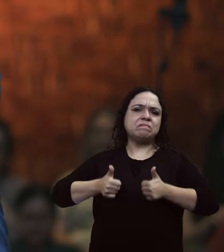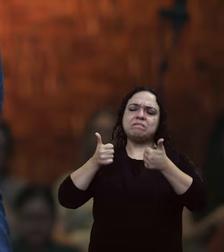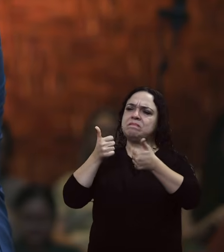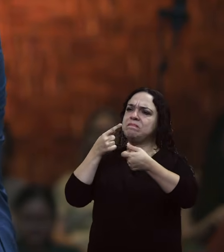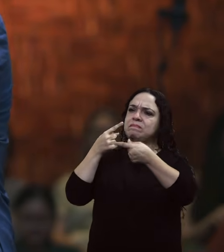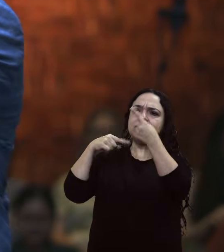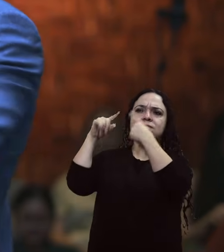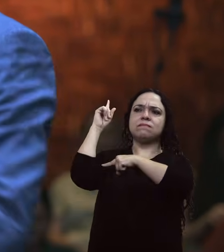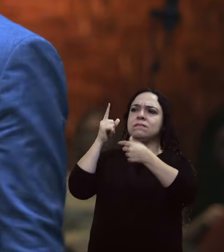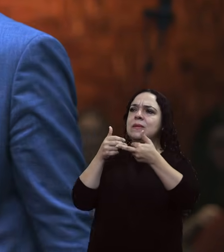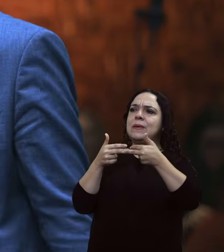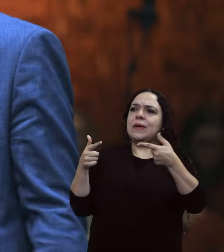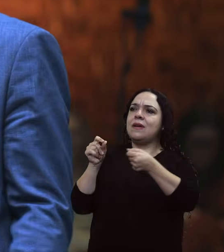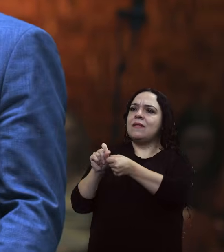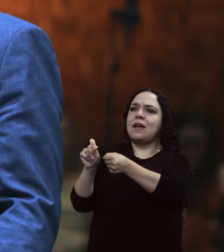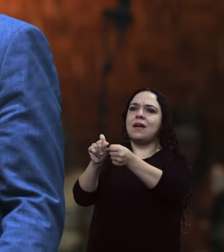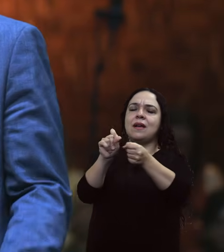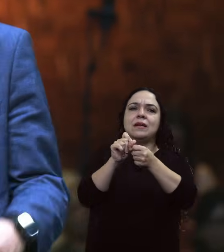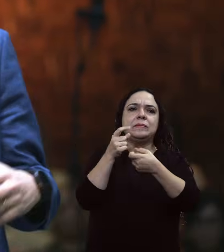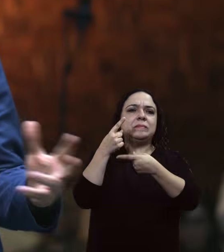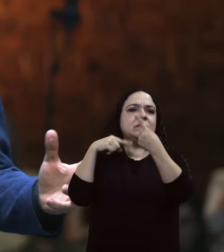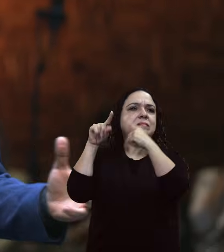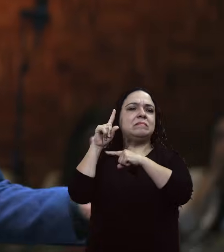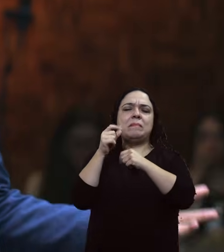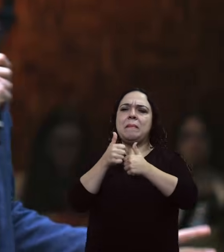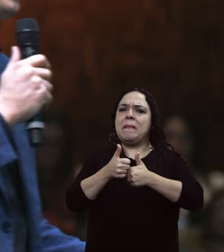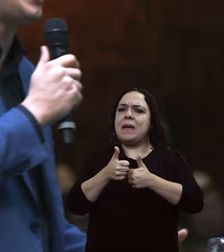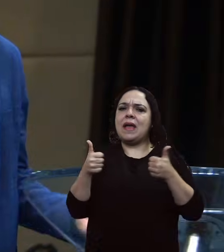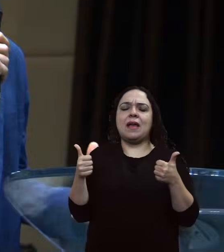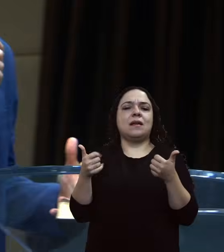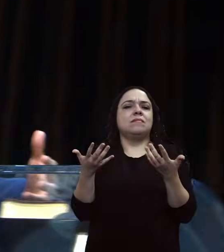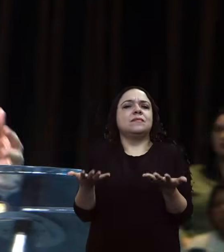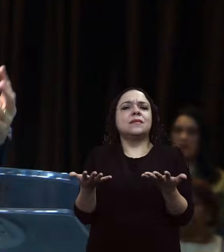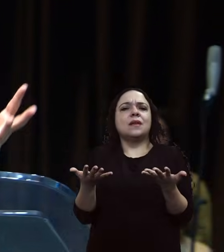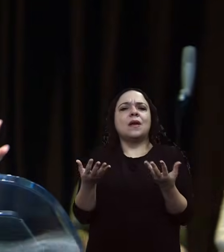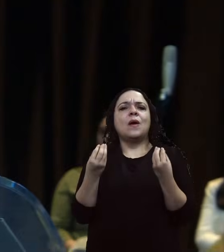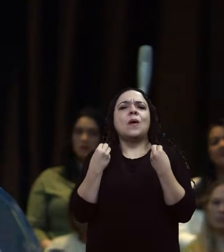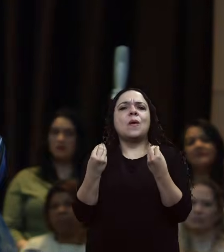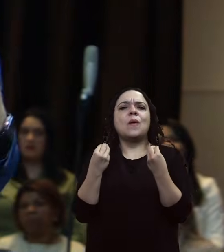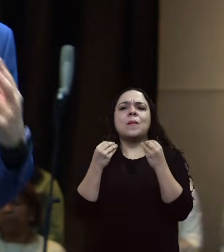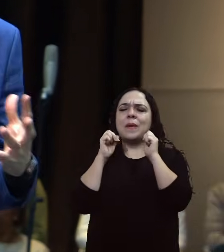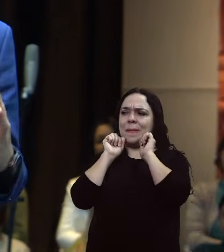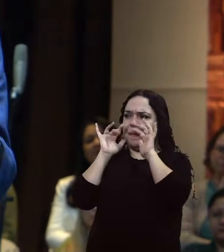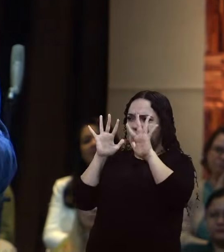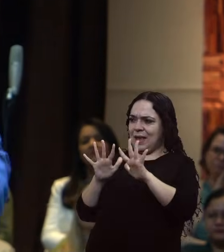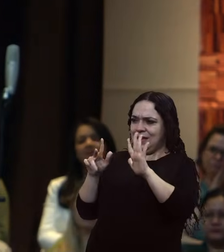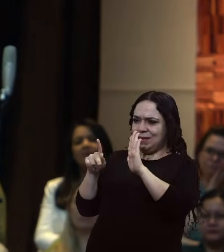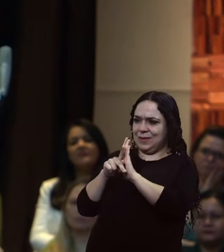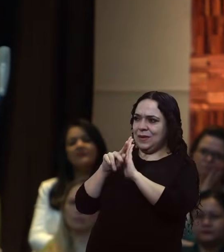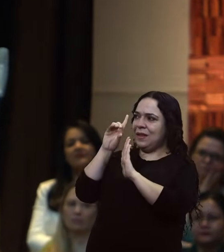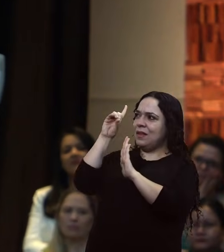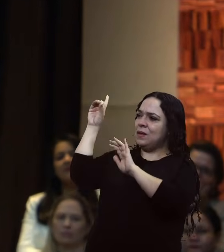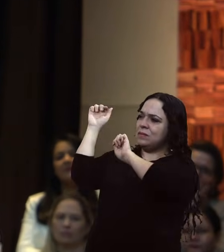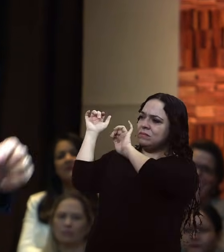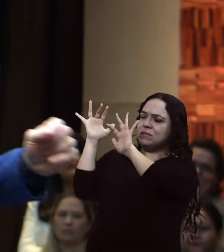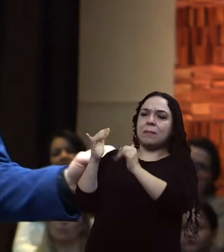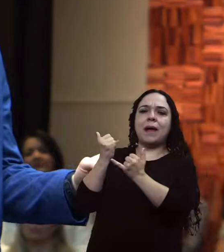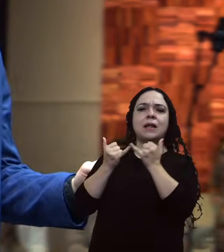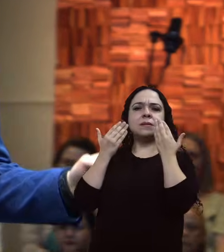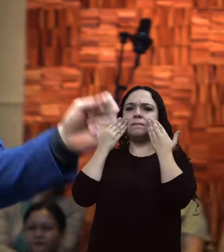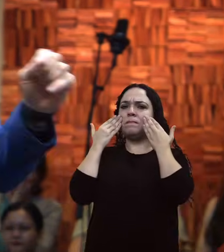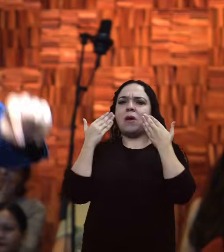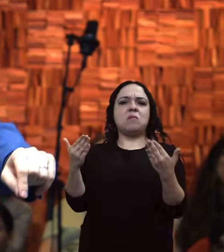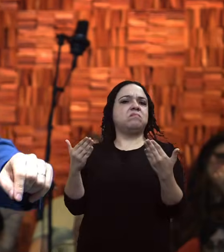que fazia. E a bênção de Deus era algo evidente na sua vida. A Bíblia